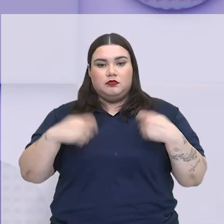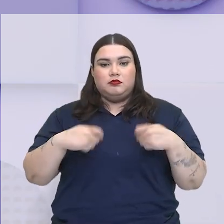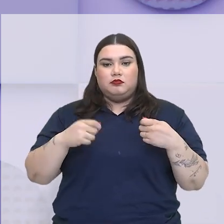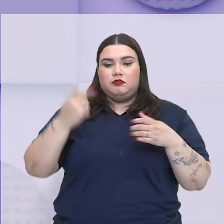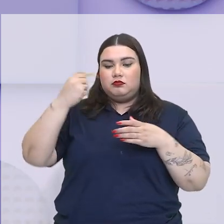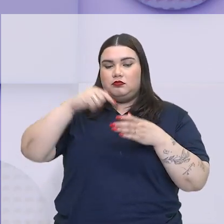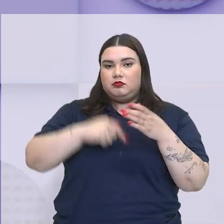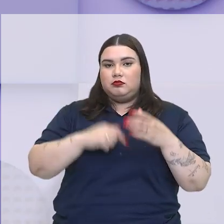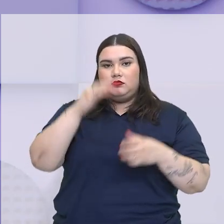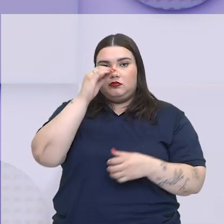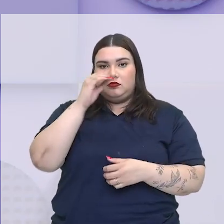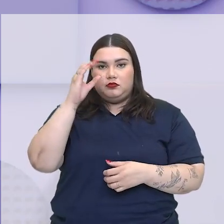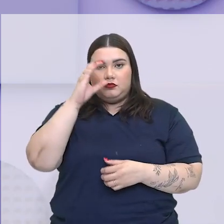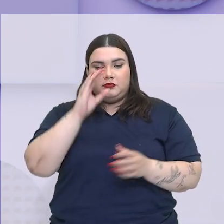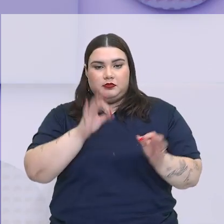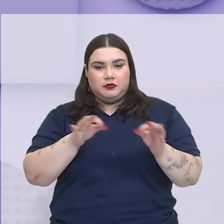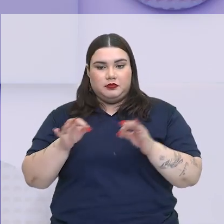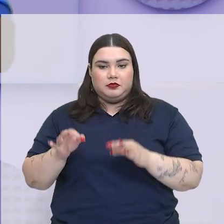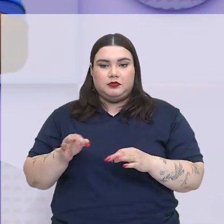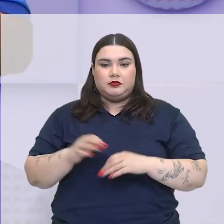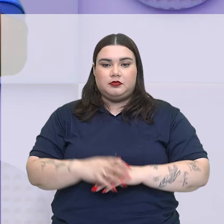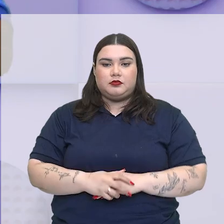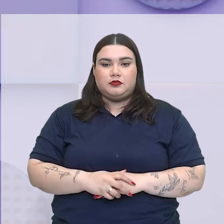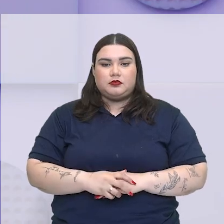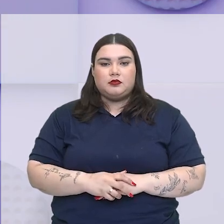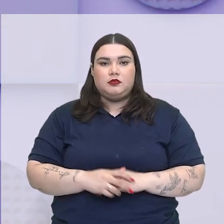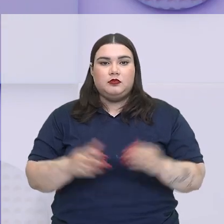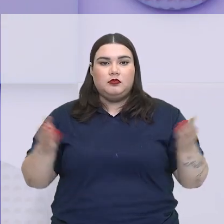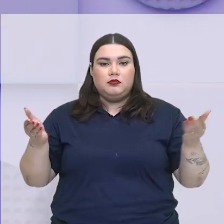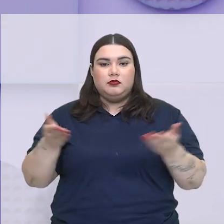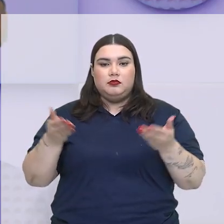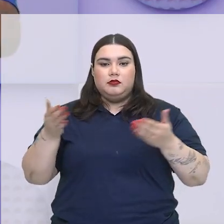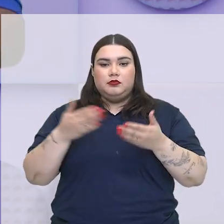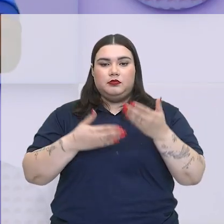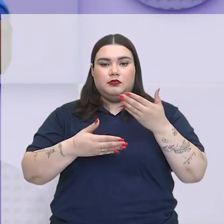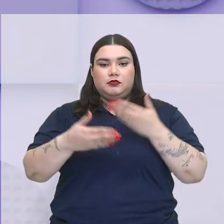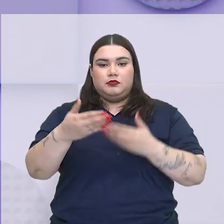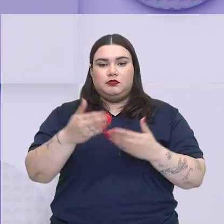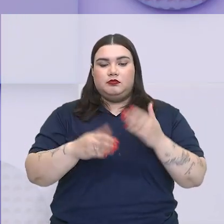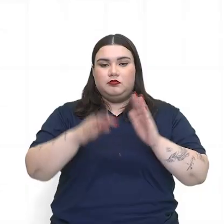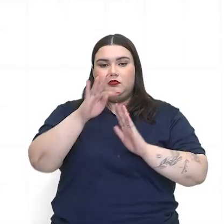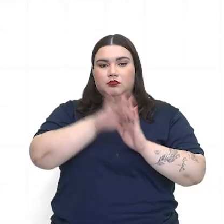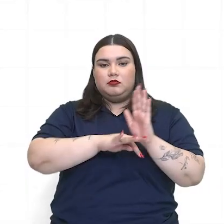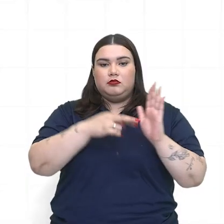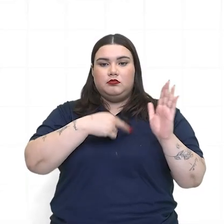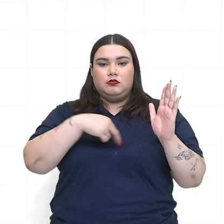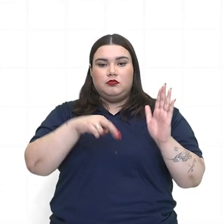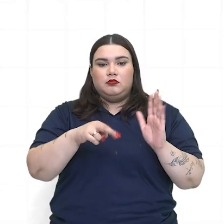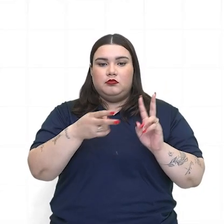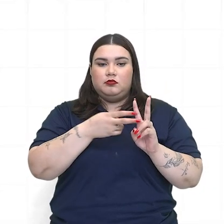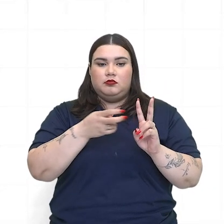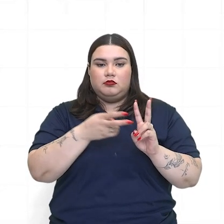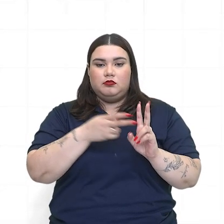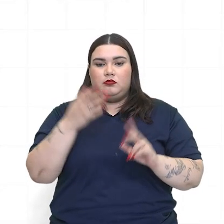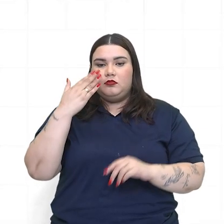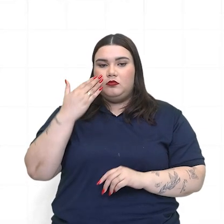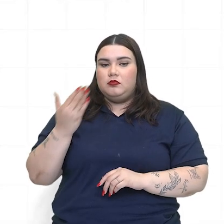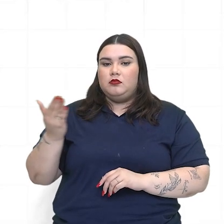aprofundada e precisa ser mais respeitada. Ok? Agora vamos para as espiritualidades indígenas.